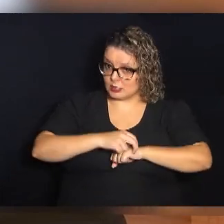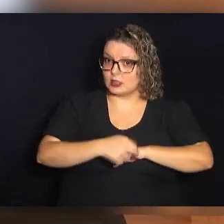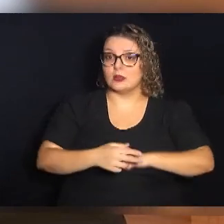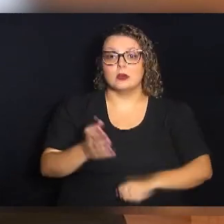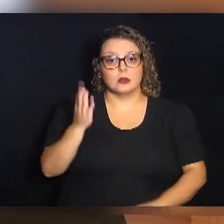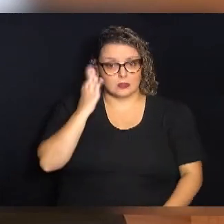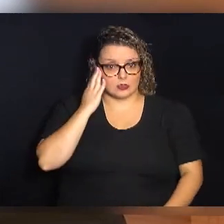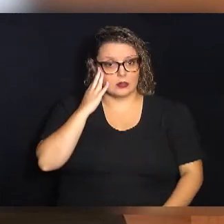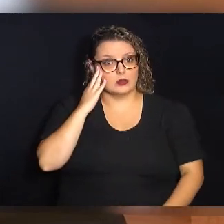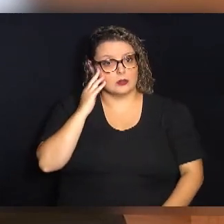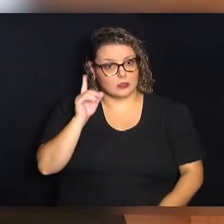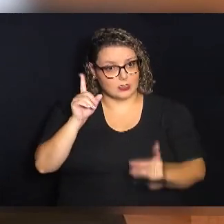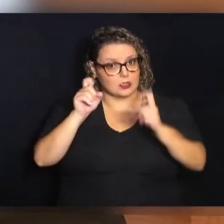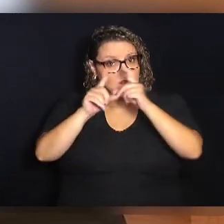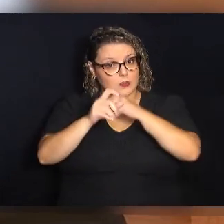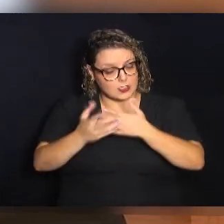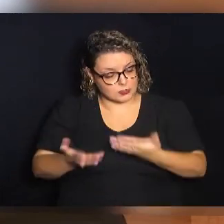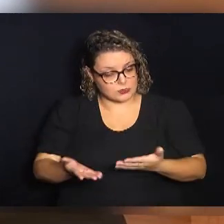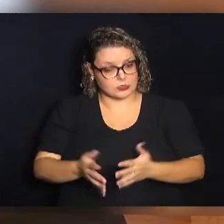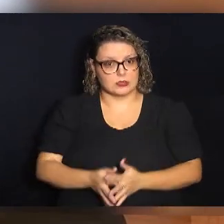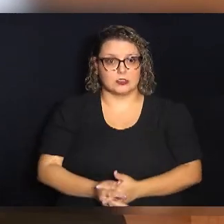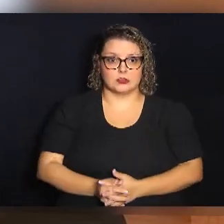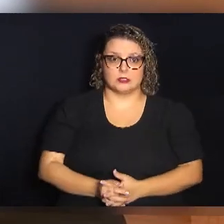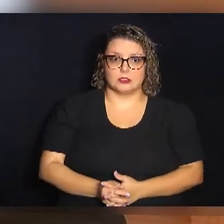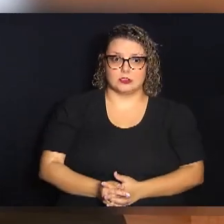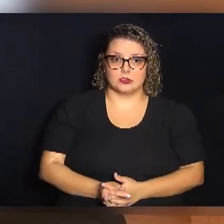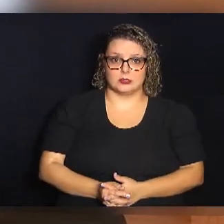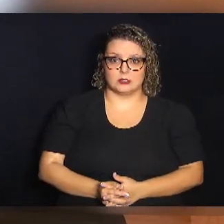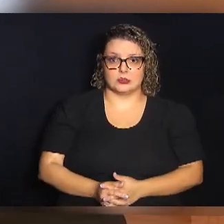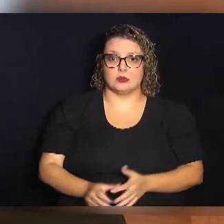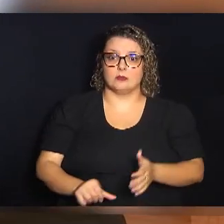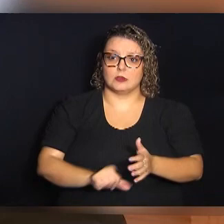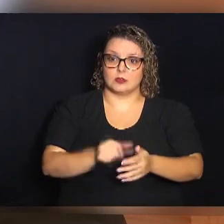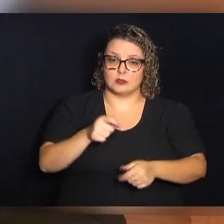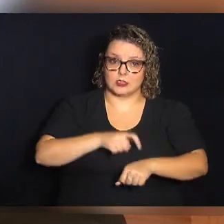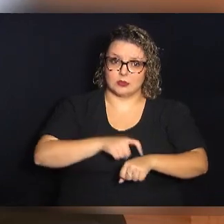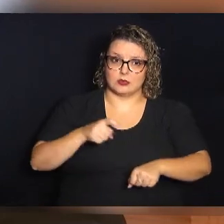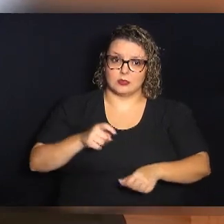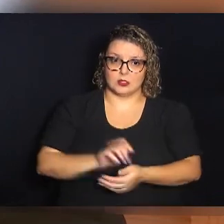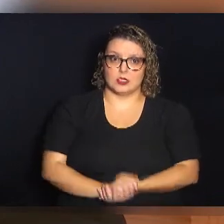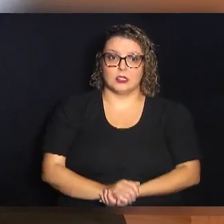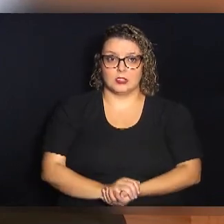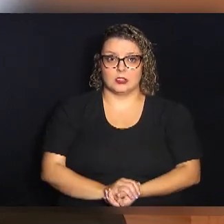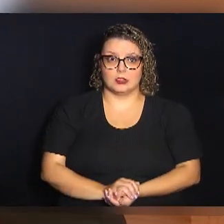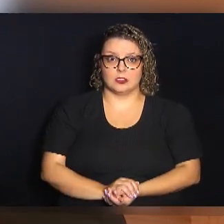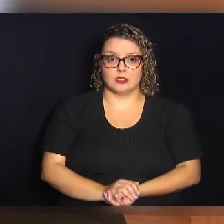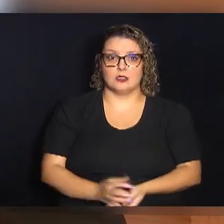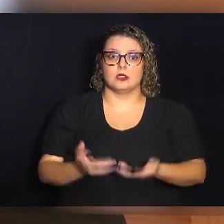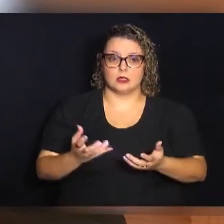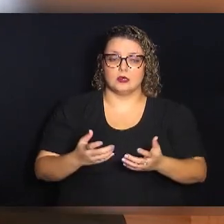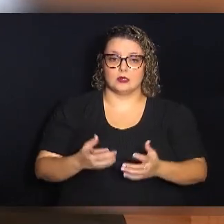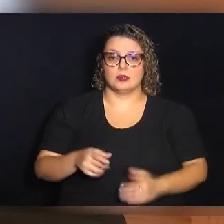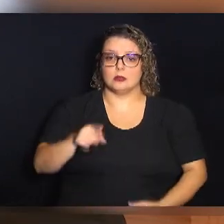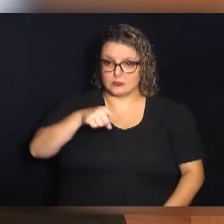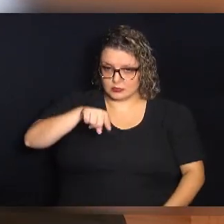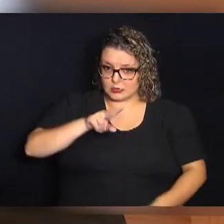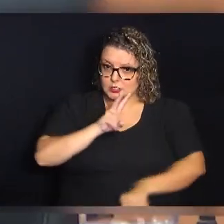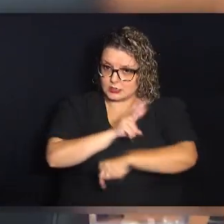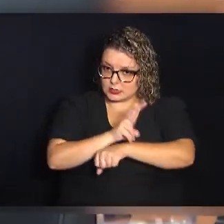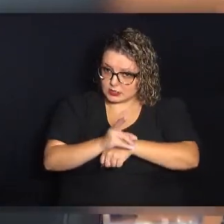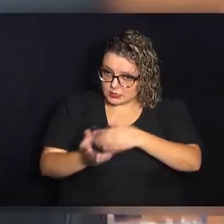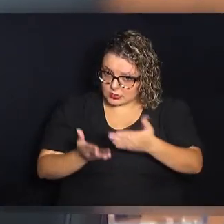dengue e eu sei eu quto que é difícil viu a primeira fase que teve Então quero que vocês